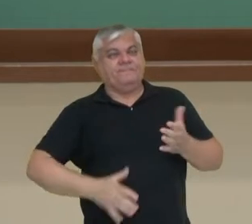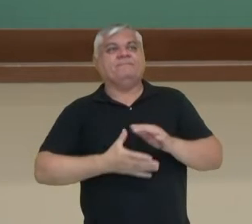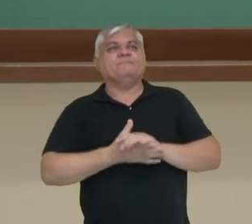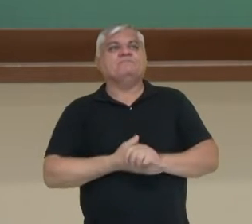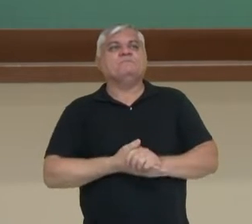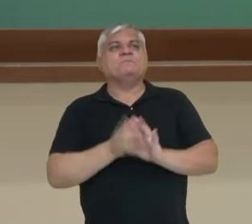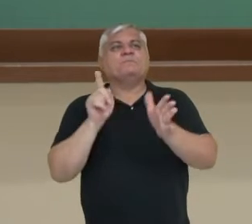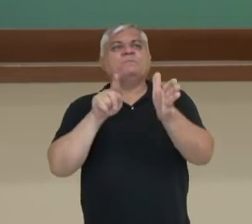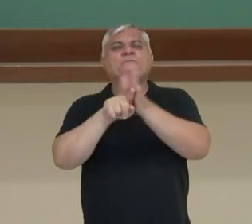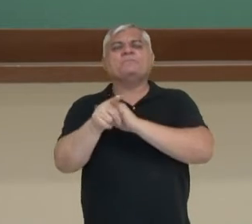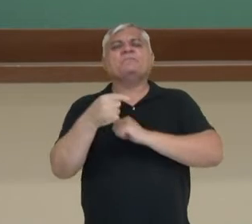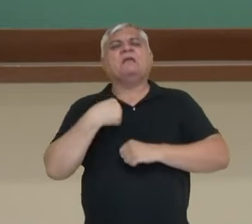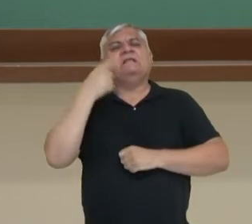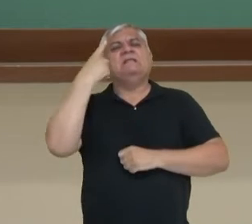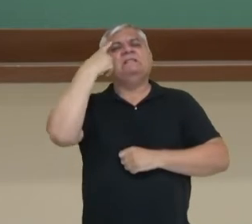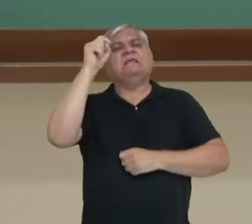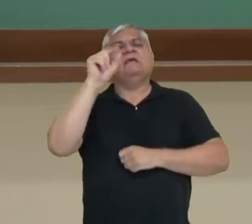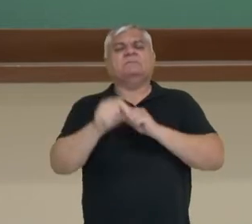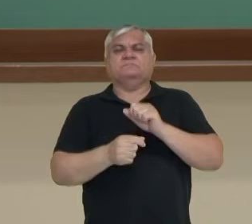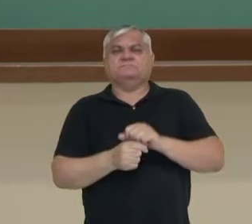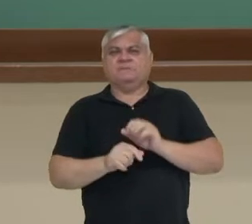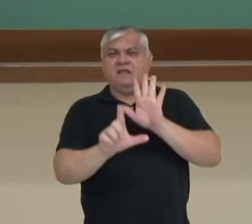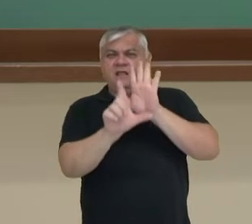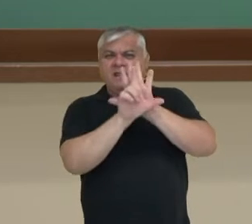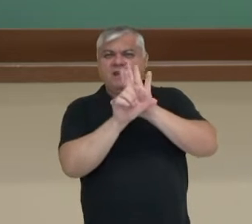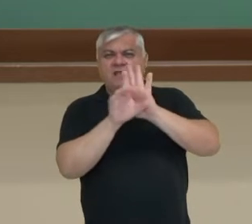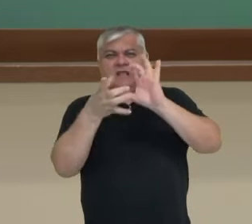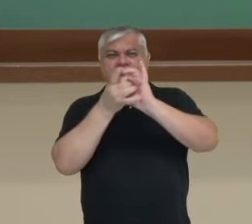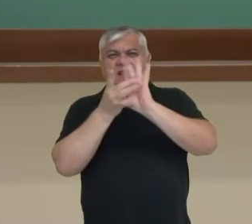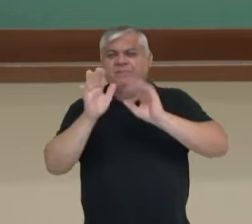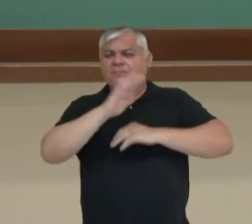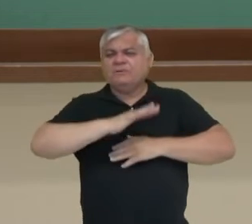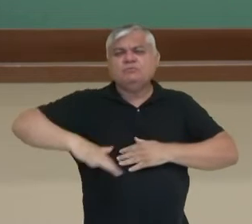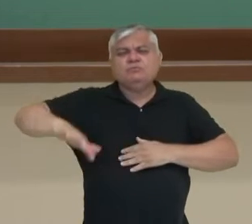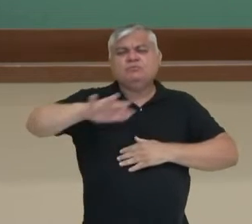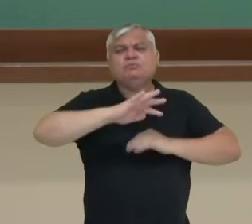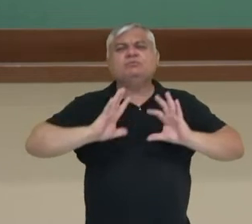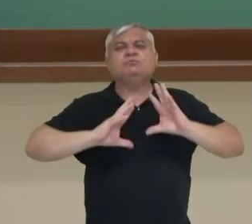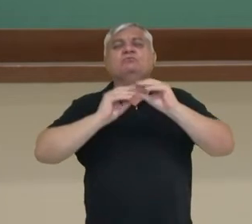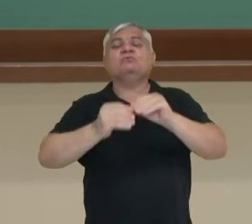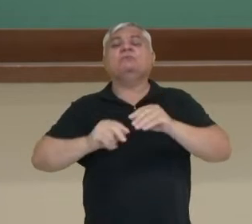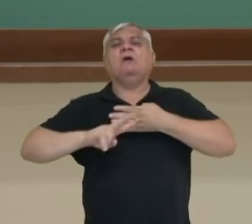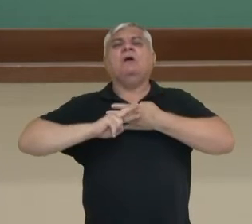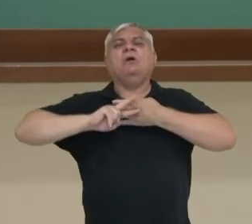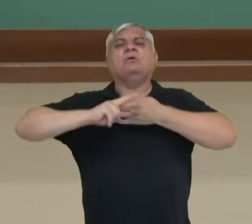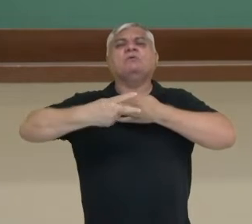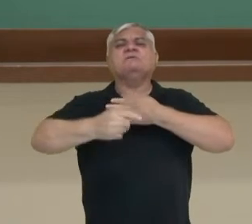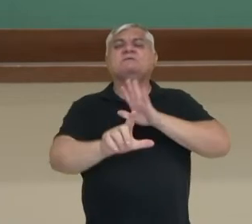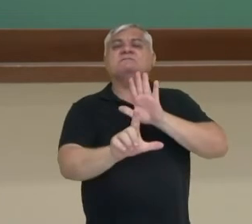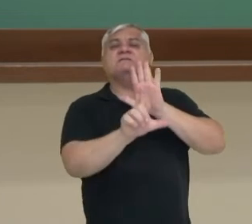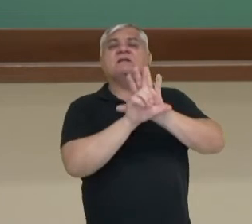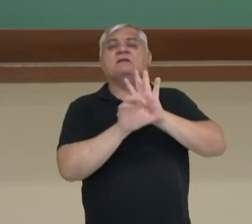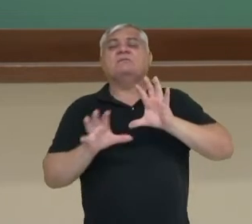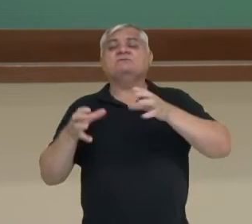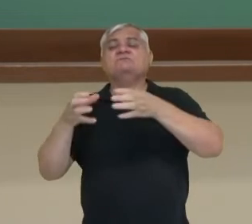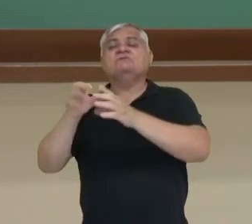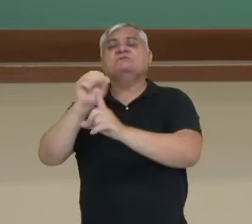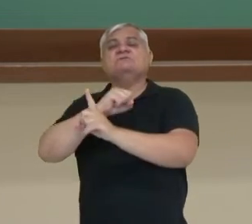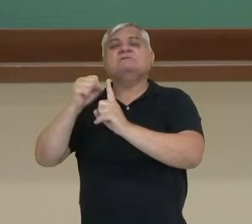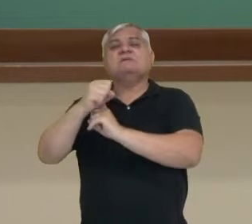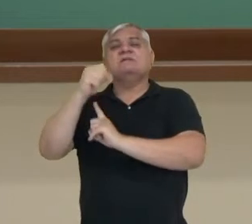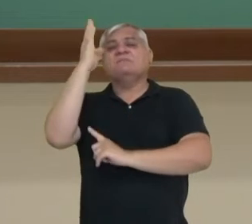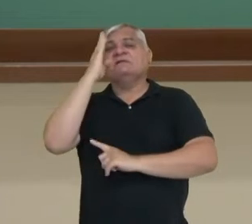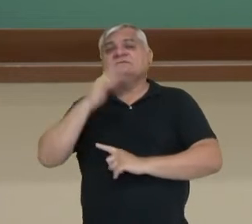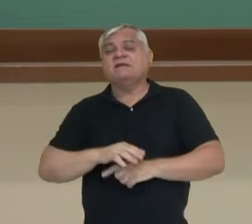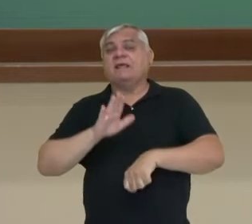que eu pergunto sobre a ideia de uma anistia ampla, geral e restrita. Quais as consequências que essa lei teve para a sociedade brasileira?